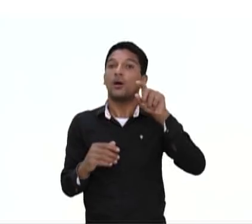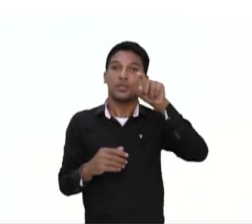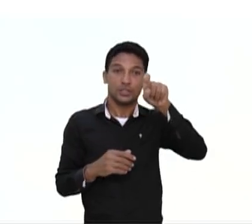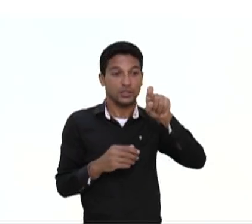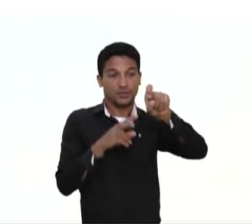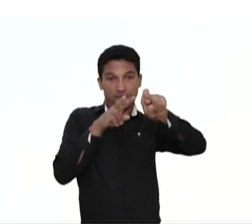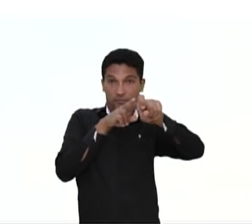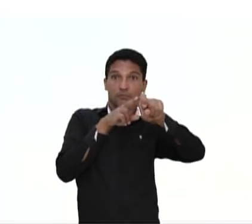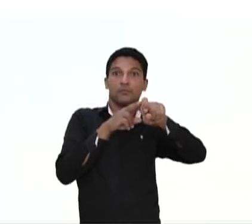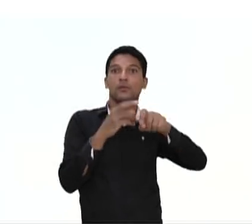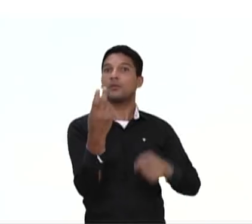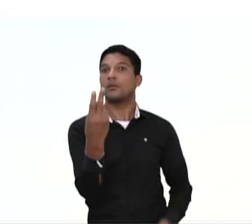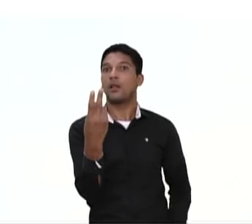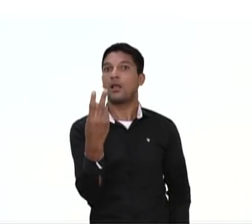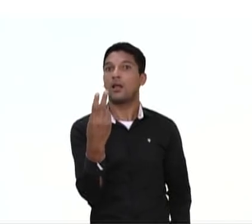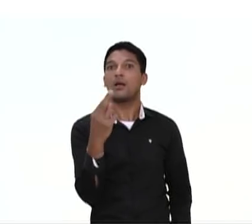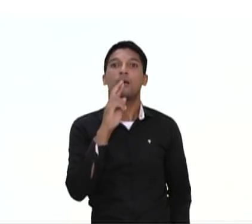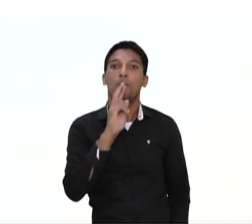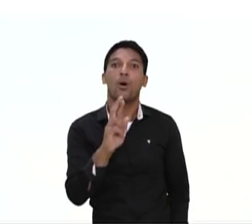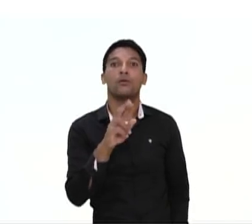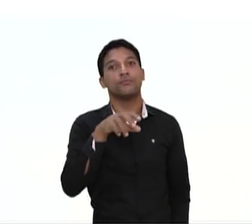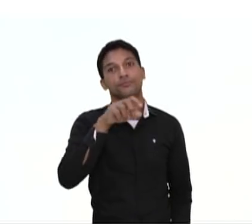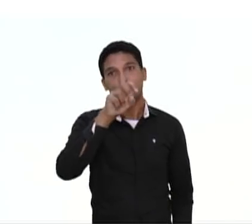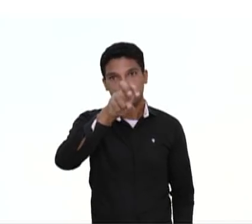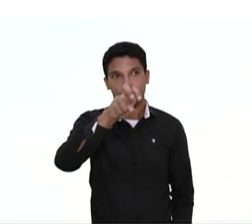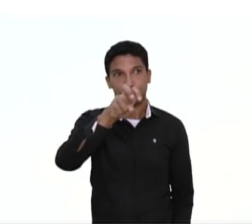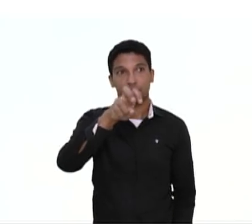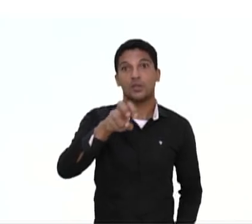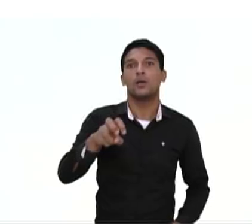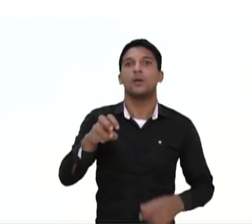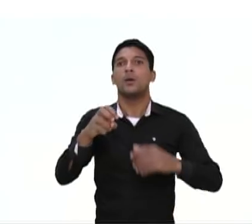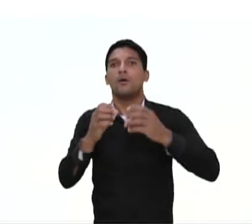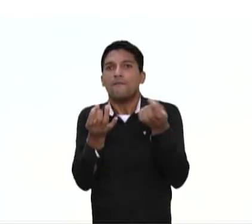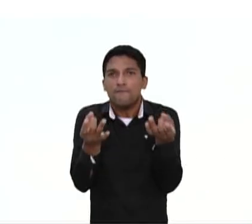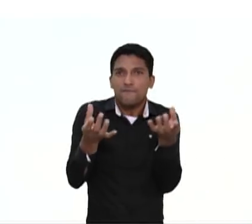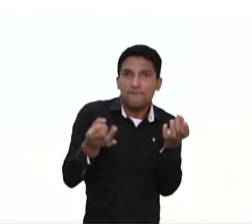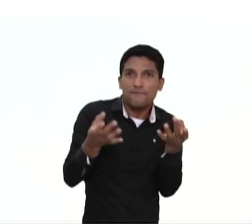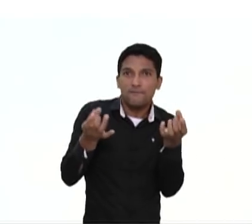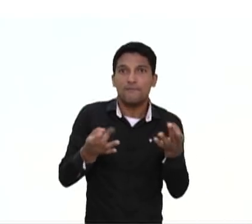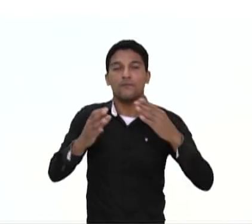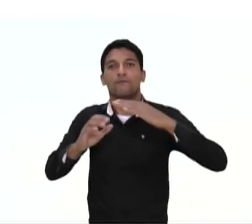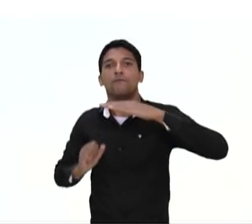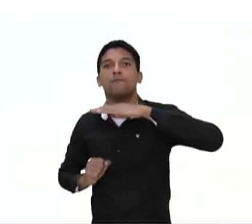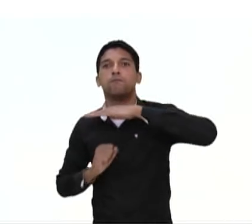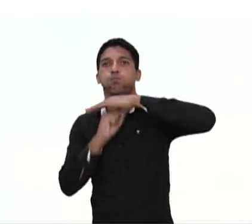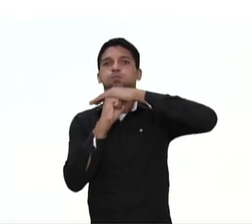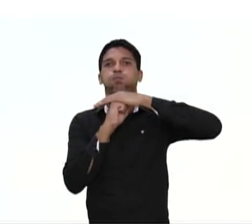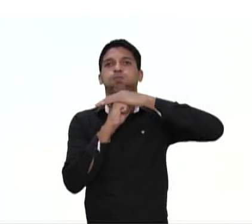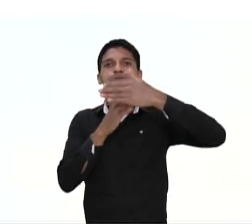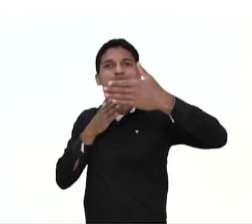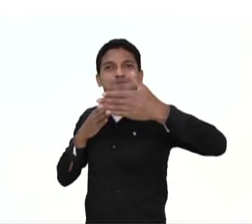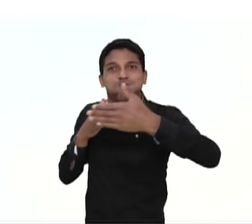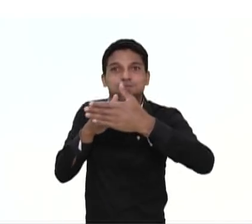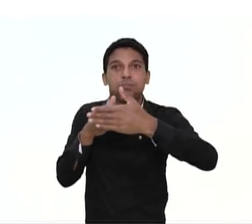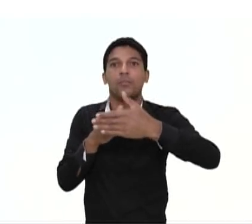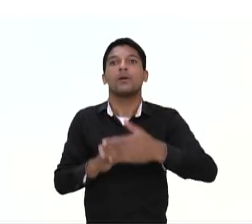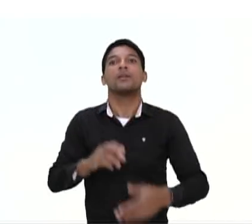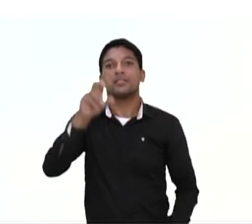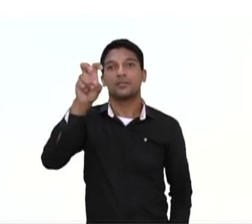= 5 valor a à venda atingiu o valor máximo após 5 dias